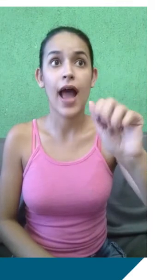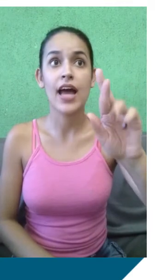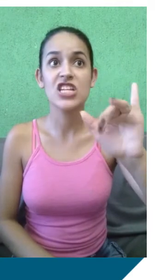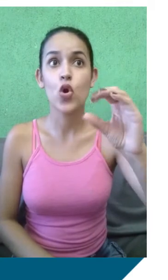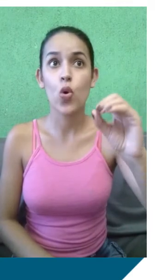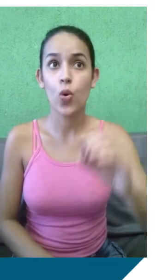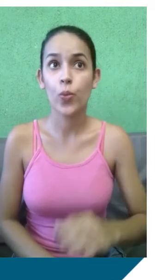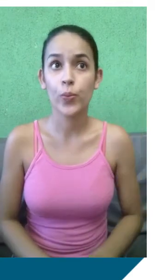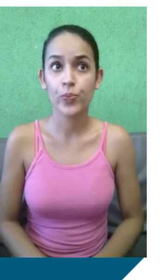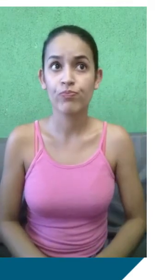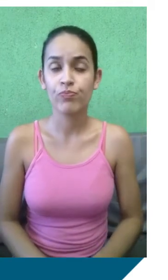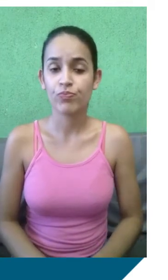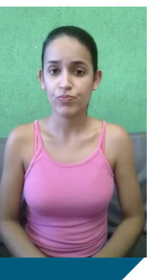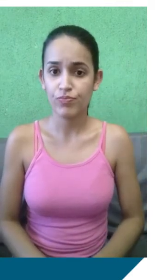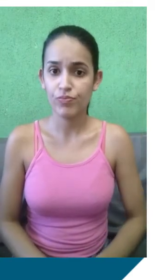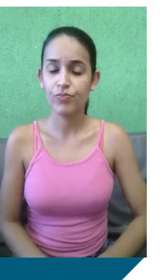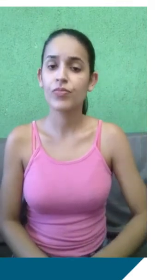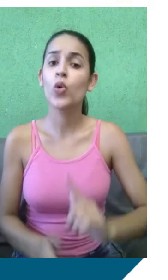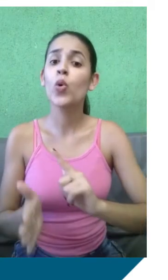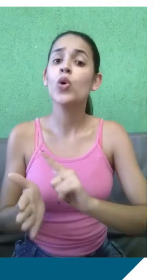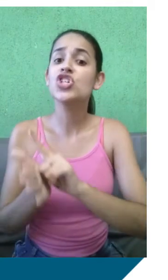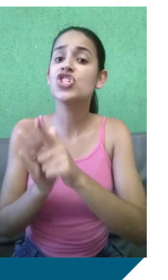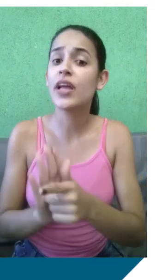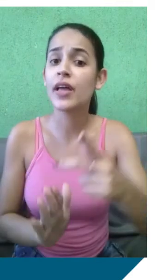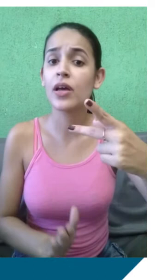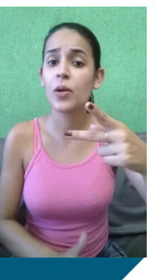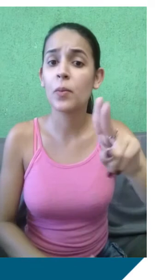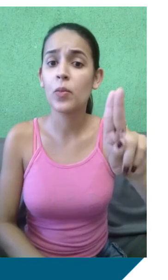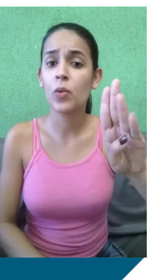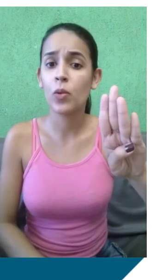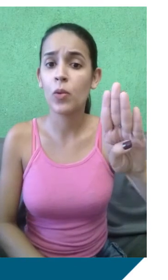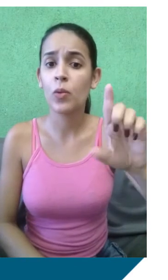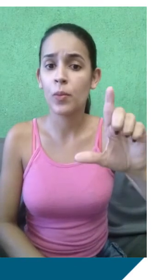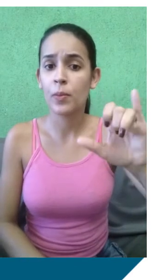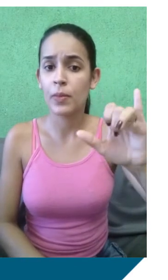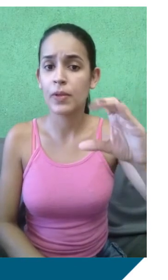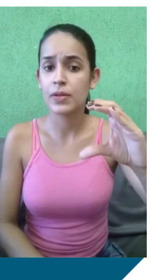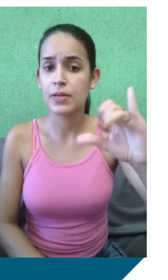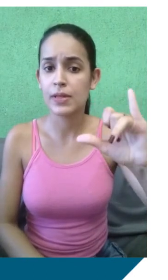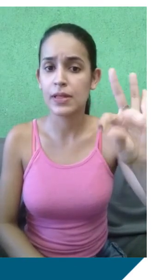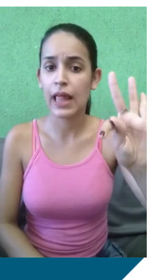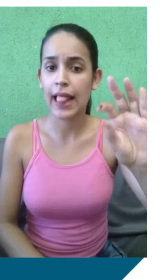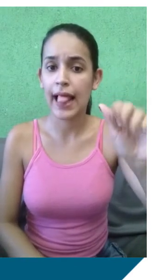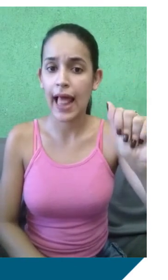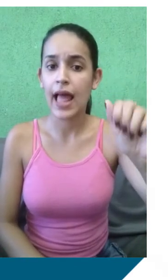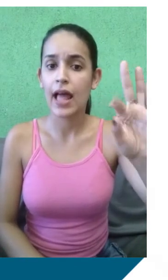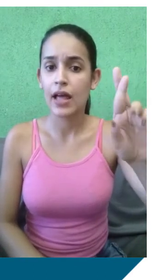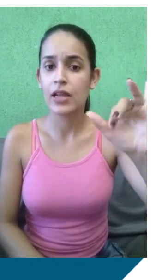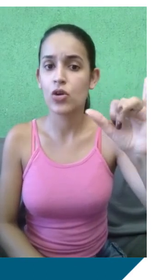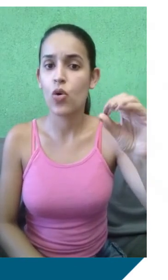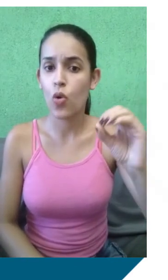das palavras. E letra E. Pontuação dos períodos. O texto é composto por pequenas frases